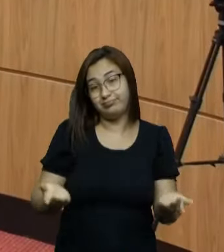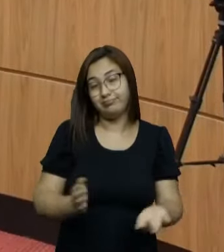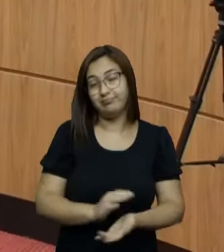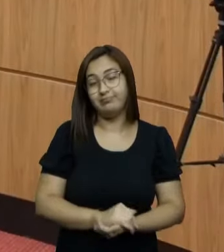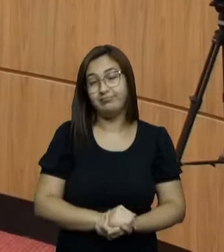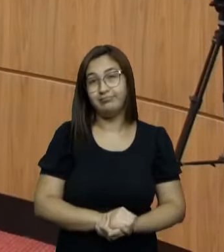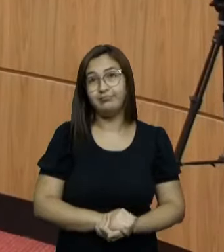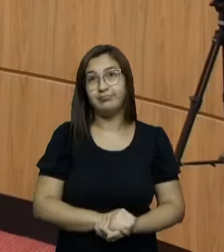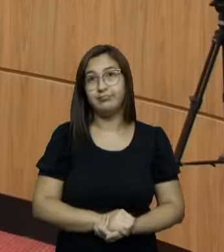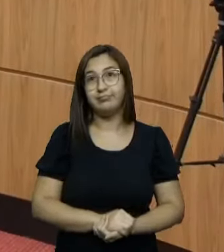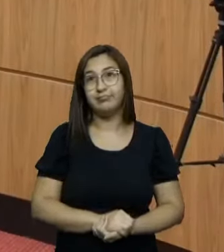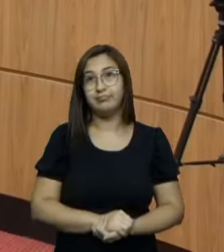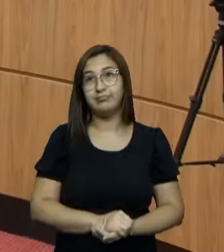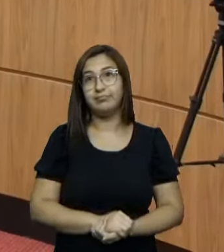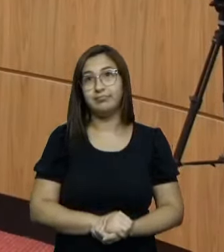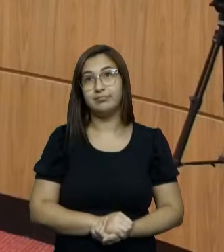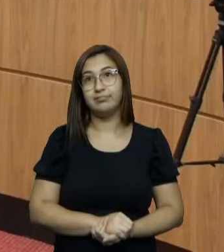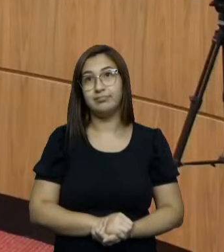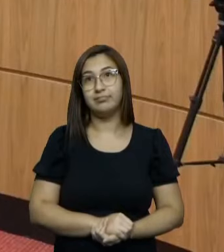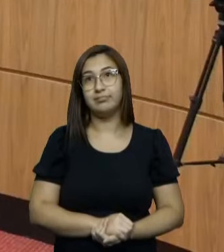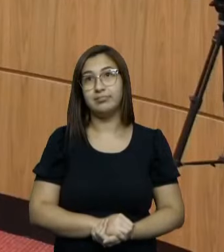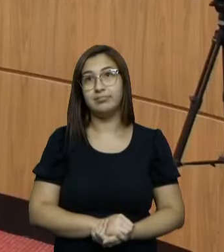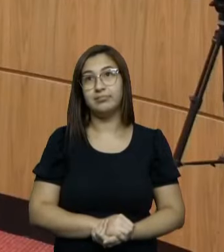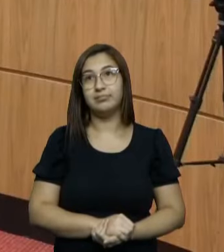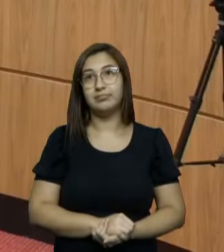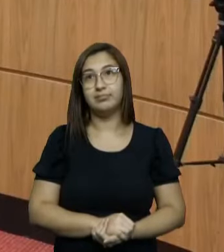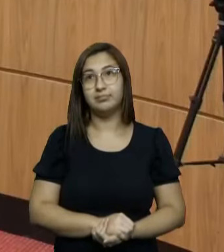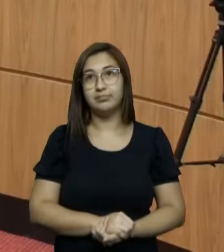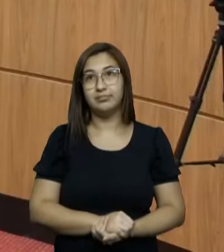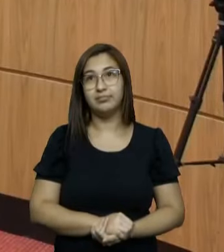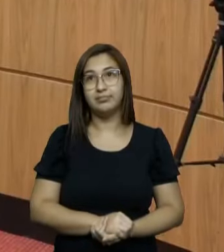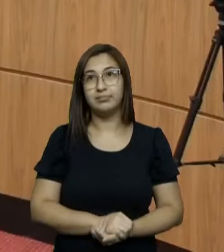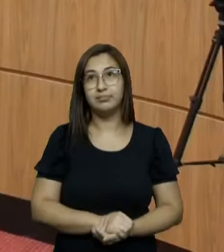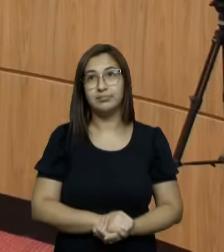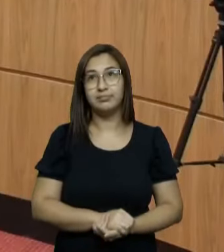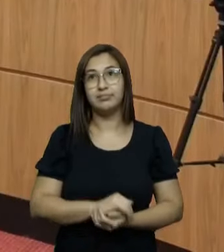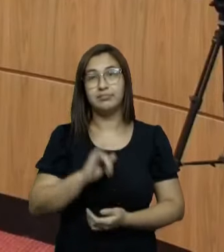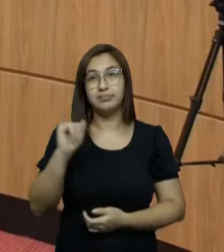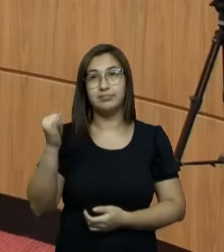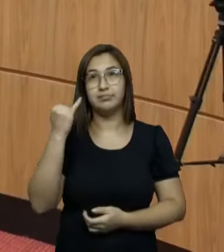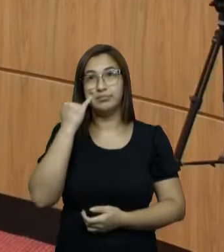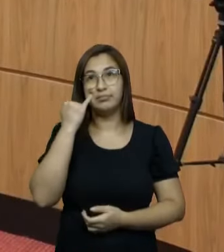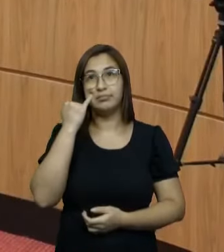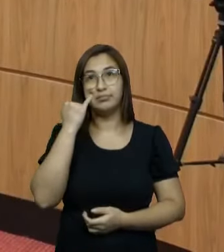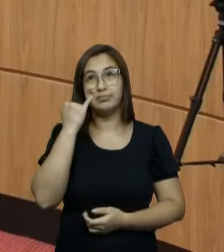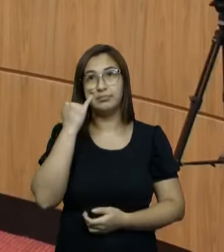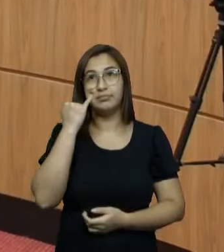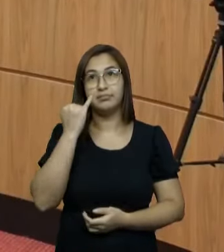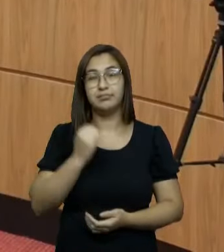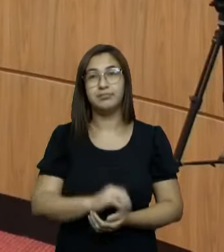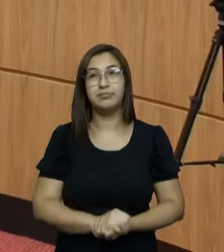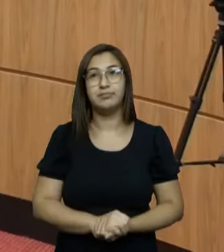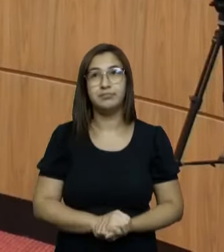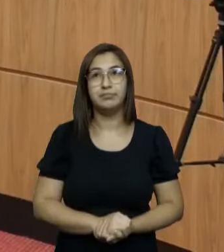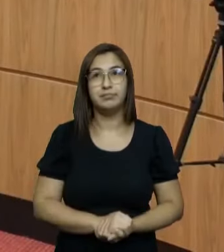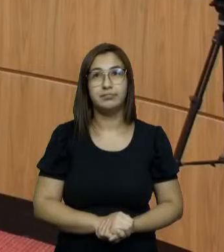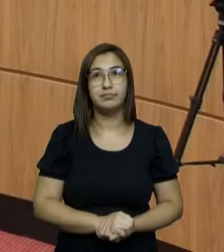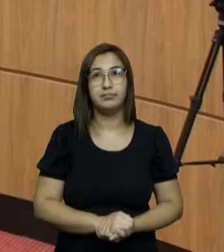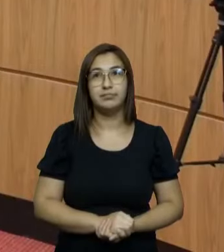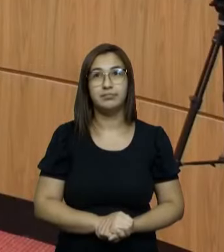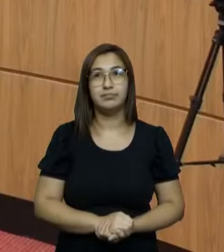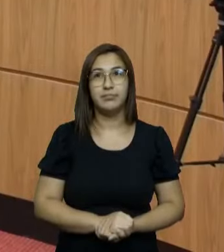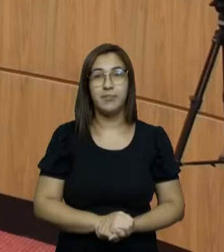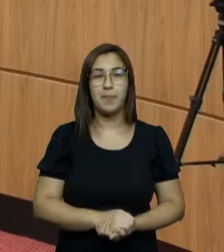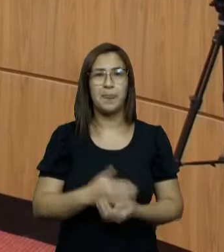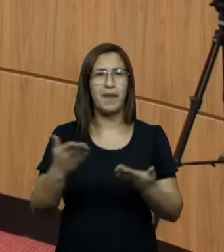Concluído, deputado Sargento Lima, ainda para discutir o deputado Gessé Lopes. Deputado Gessé. Então, presidente, esse governo é um show